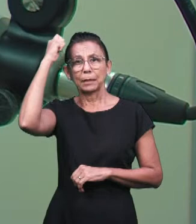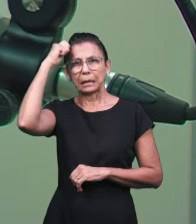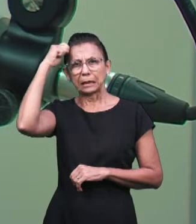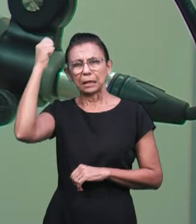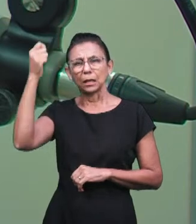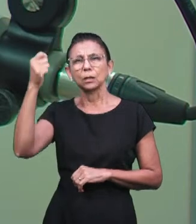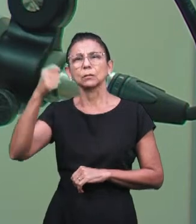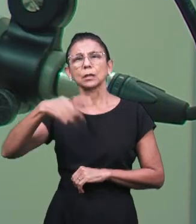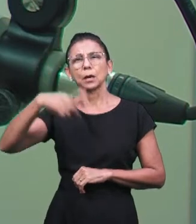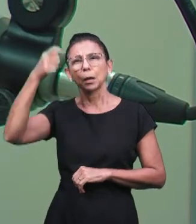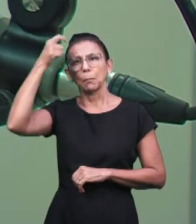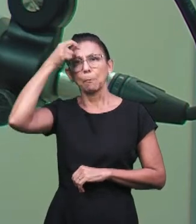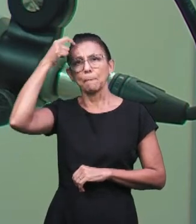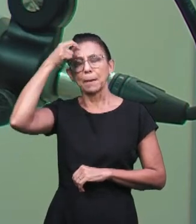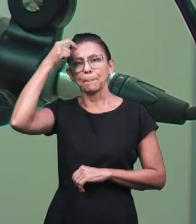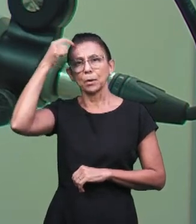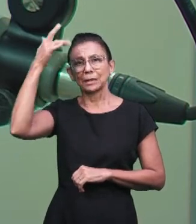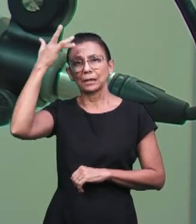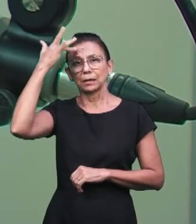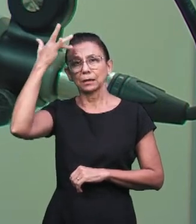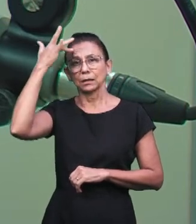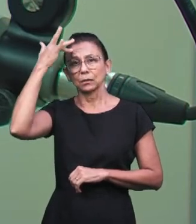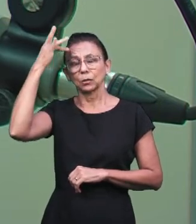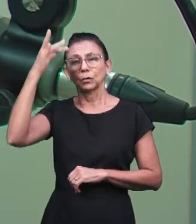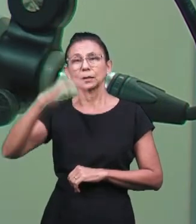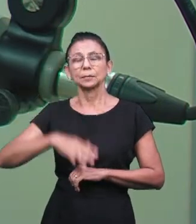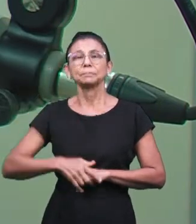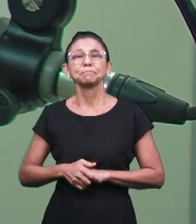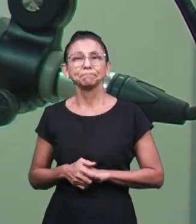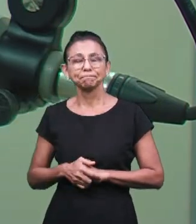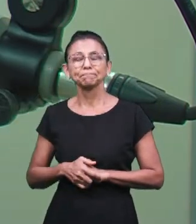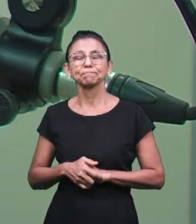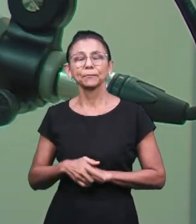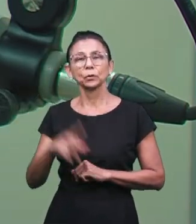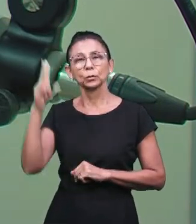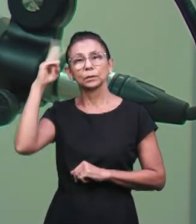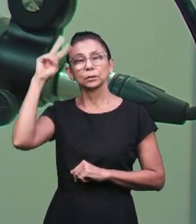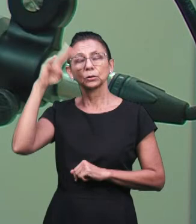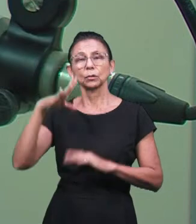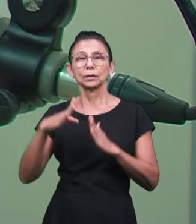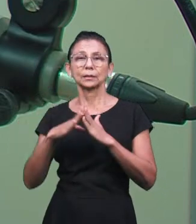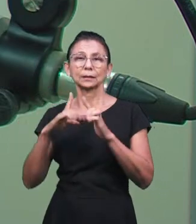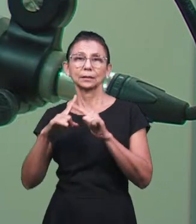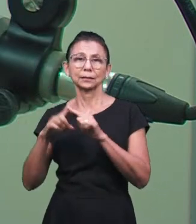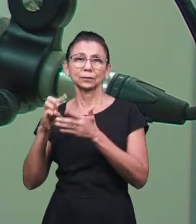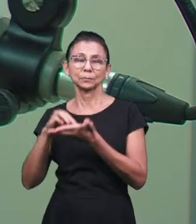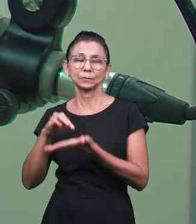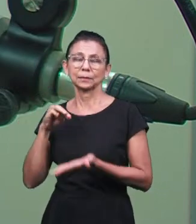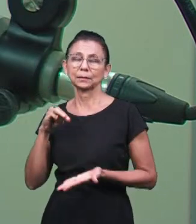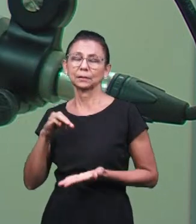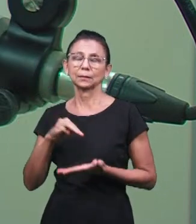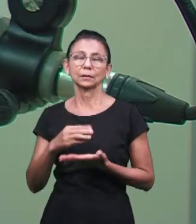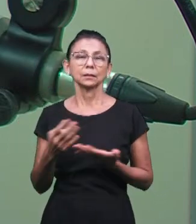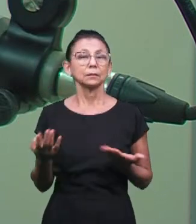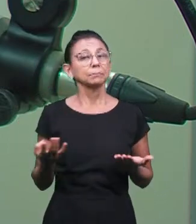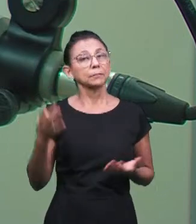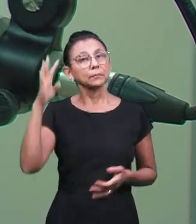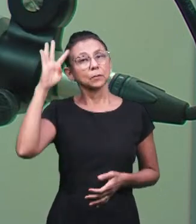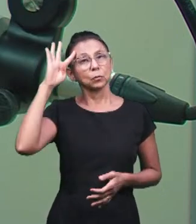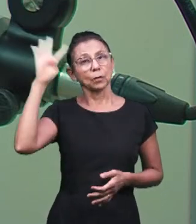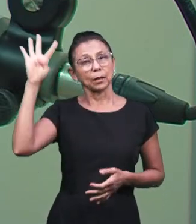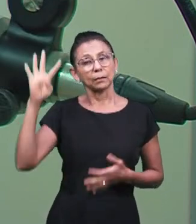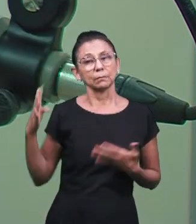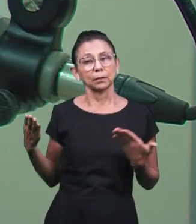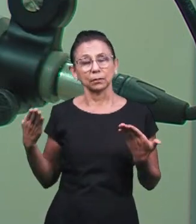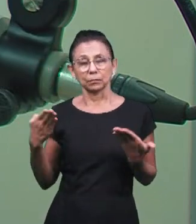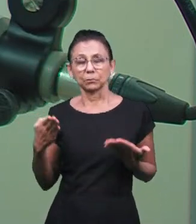datas, eventos em toda a história da igreja. E hoje é quarta-feira, né? E como quarta-feira é o